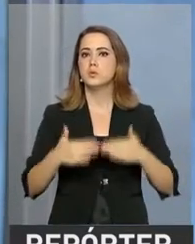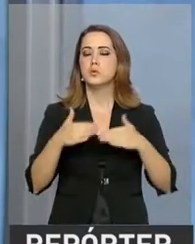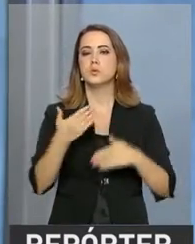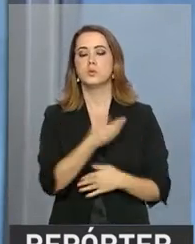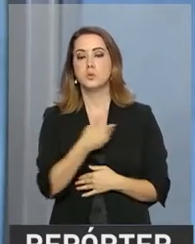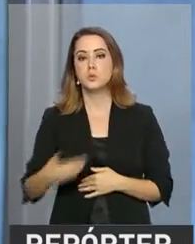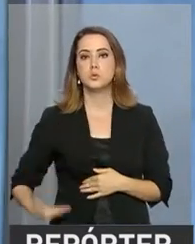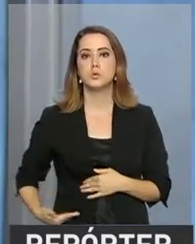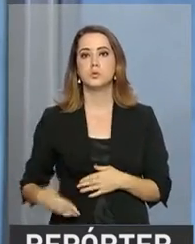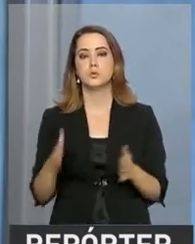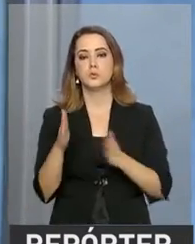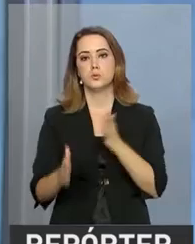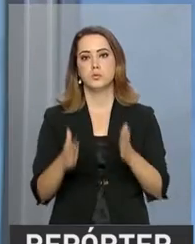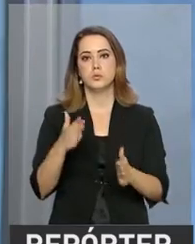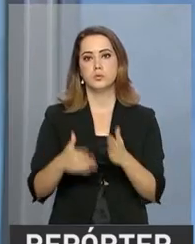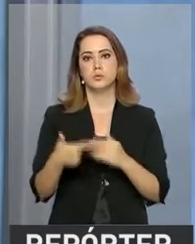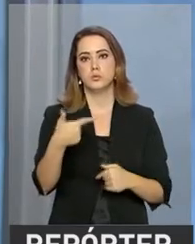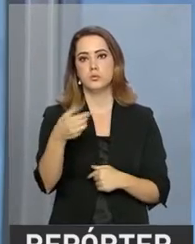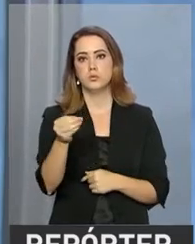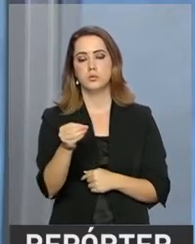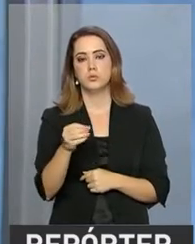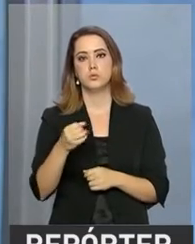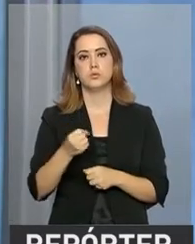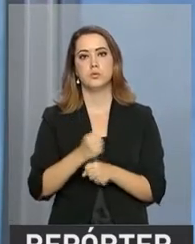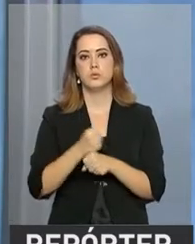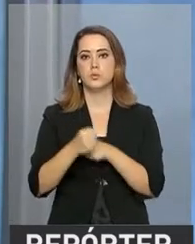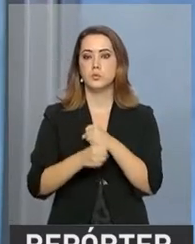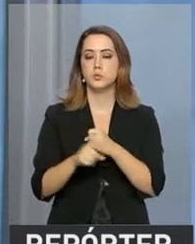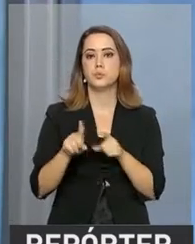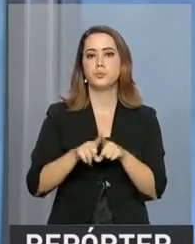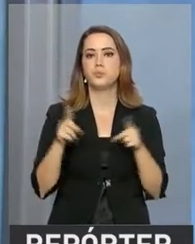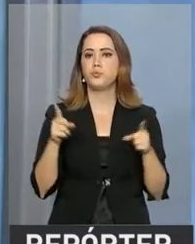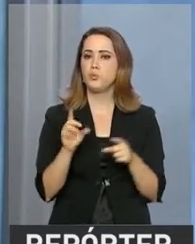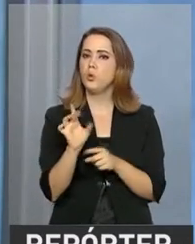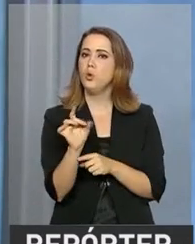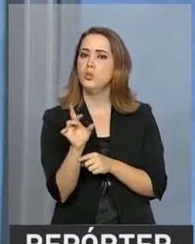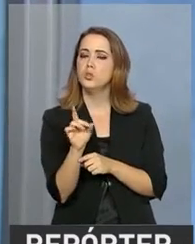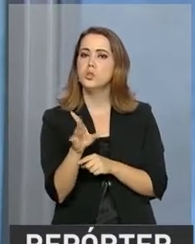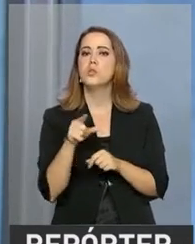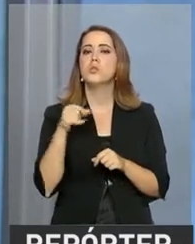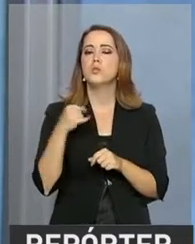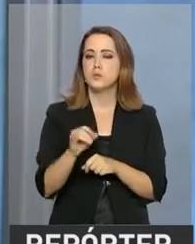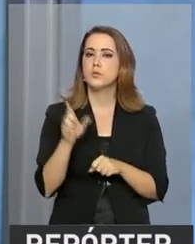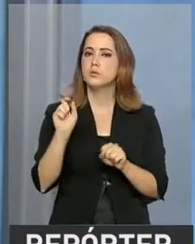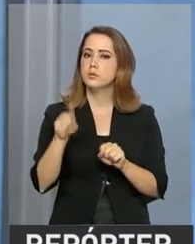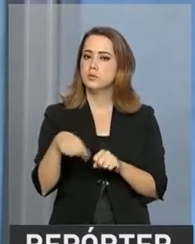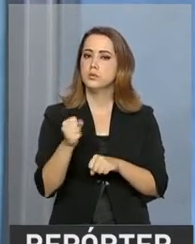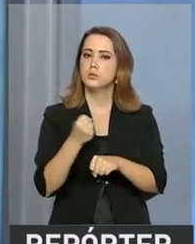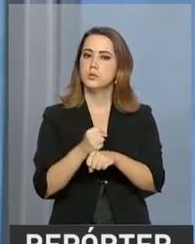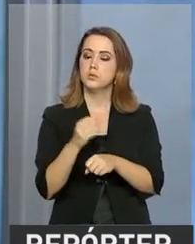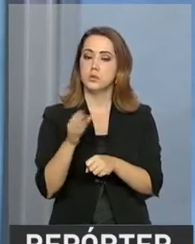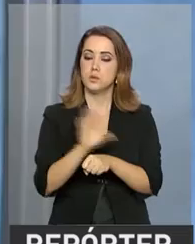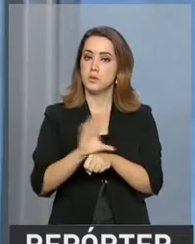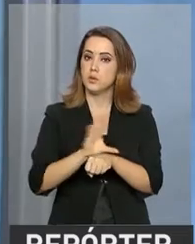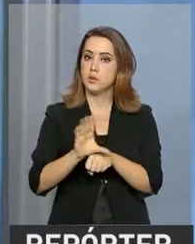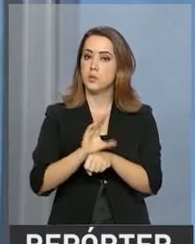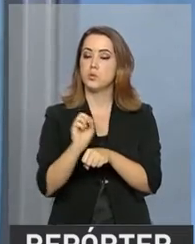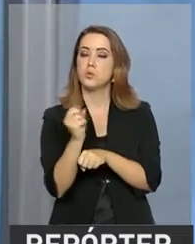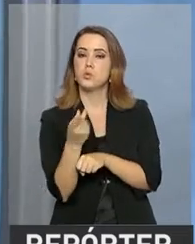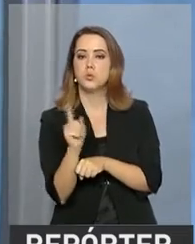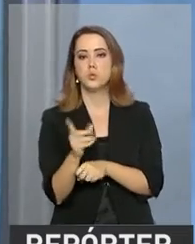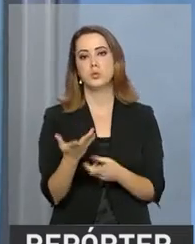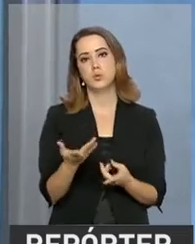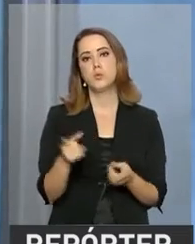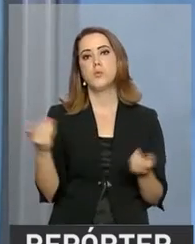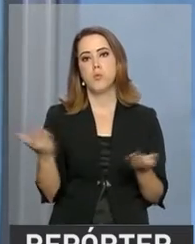18 contra. A CCJ não discutiu o mérito da PEC, mas apenas a sua constitucionalidade. Será instalada agora